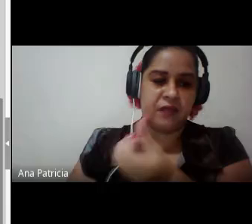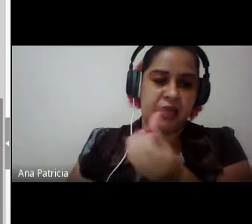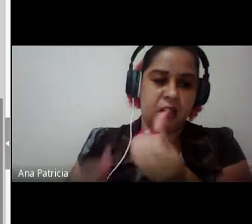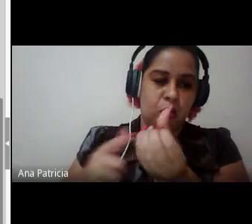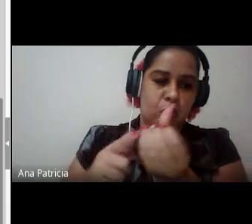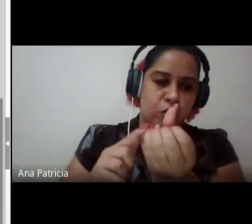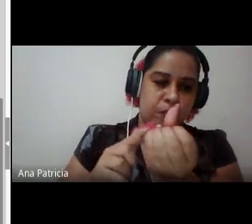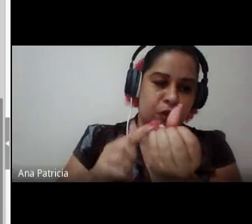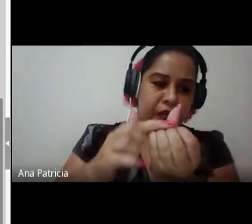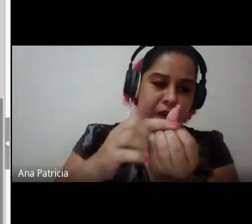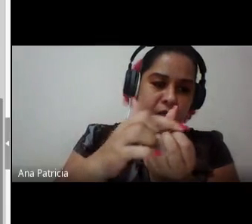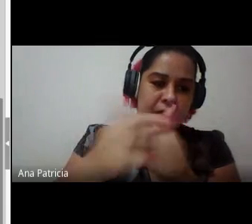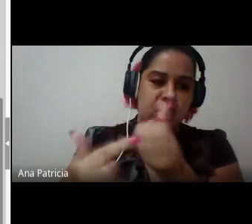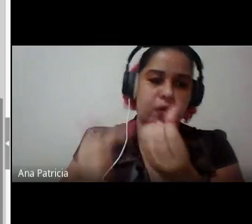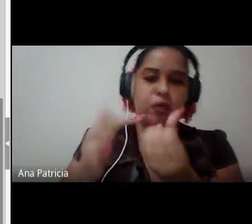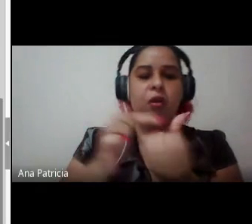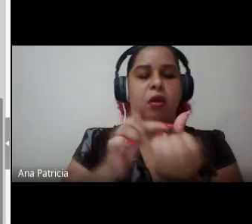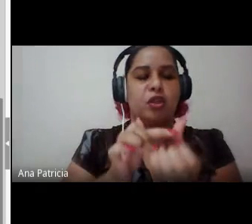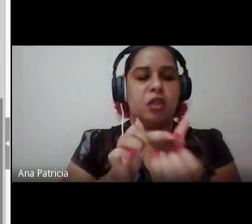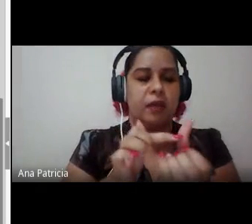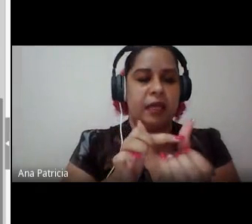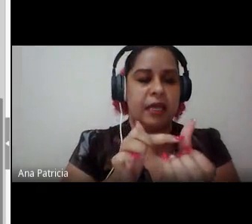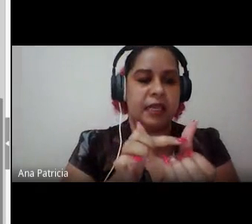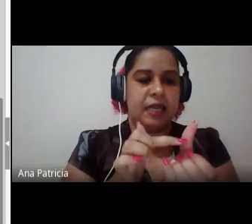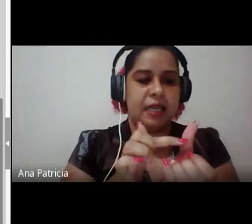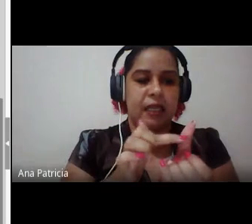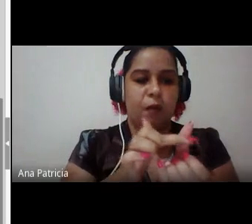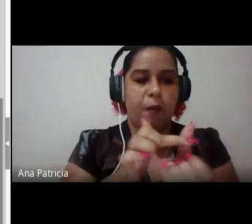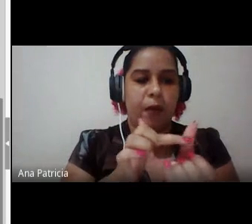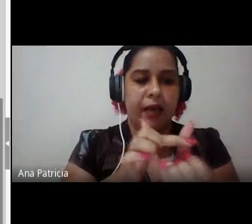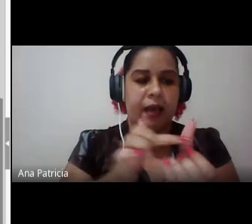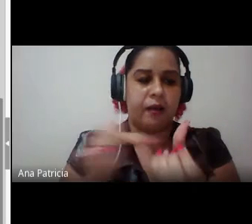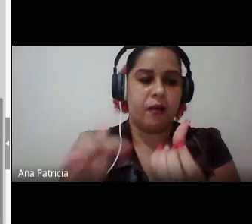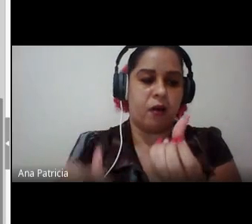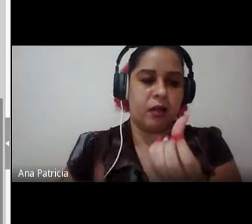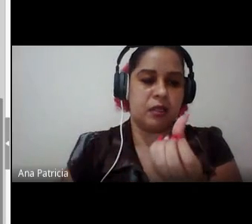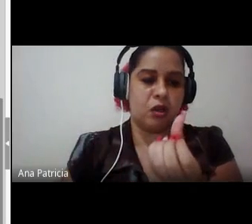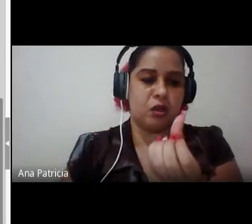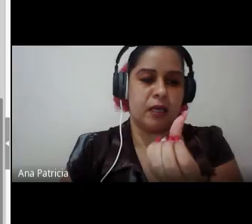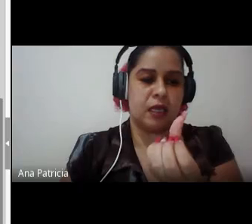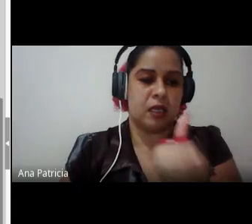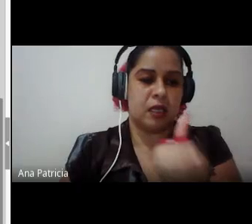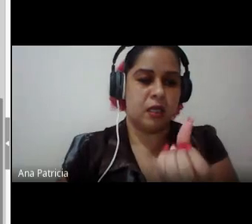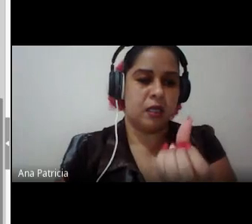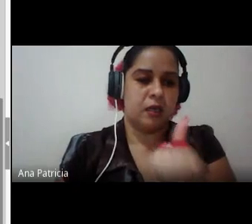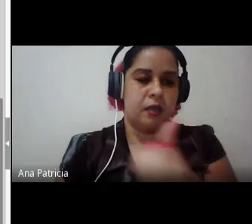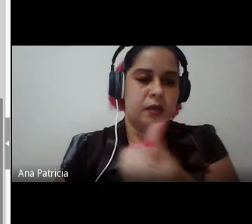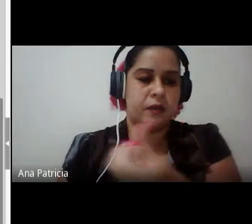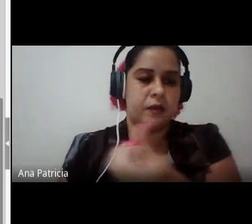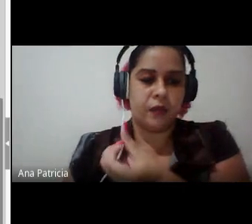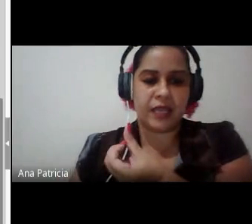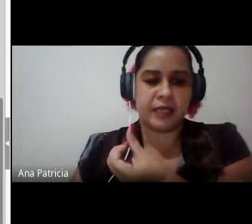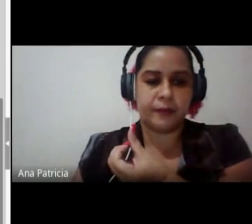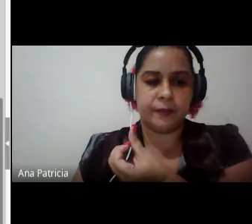vocês verem? Todos os meus dedos, eles estão encostando aqui nessa linhazinha do meu polegar. Ó, eles encostam aqui.